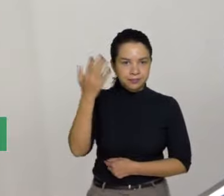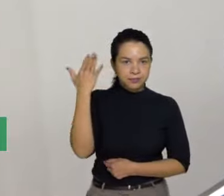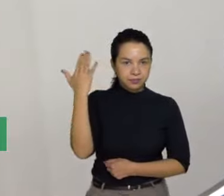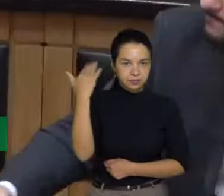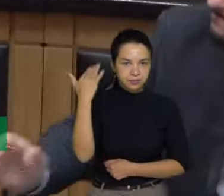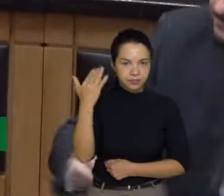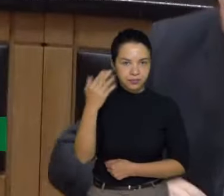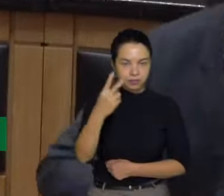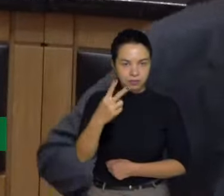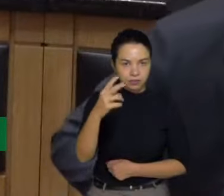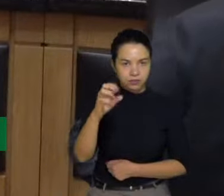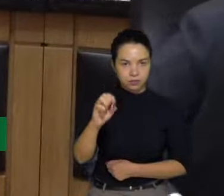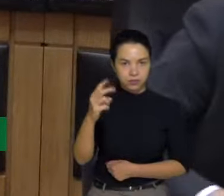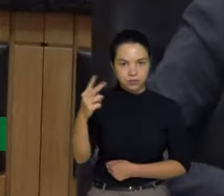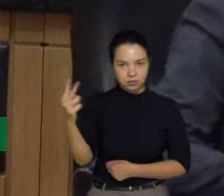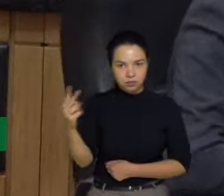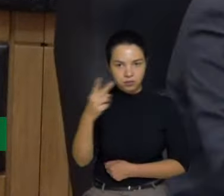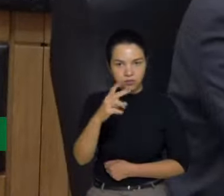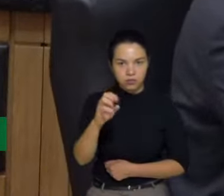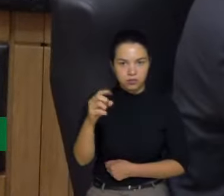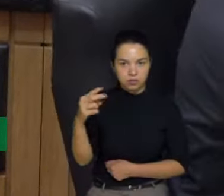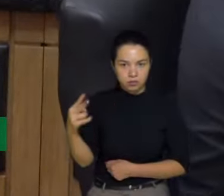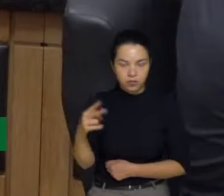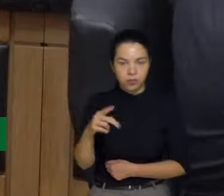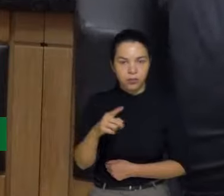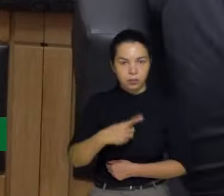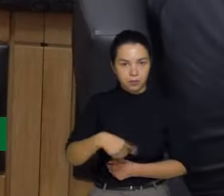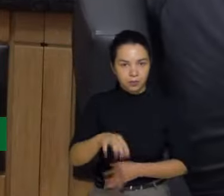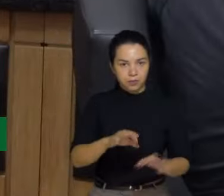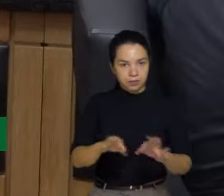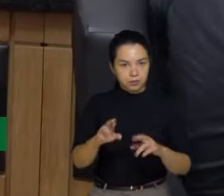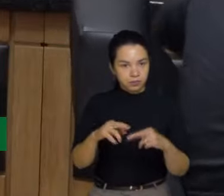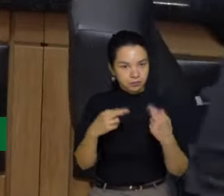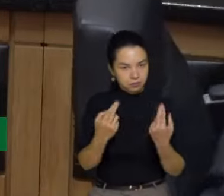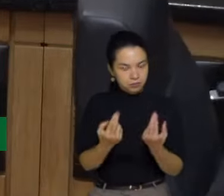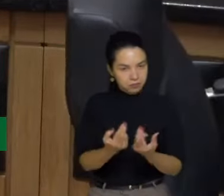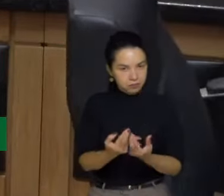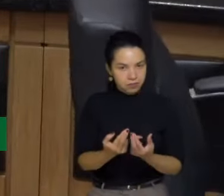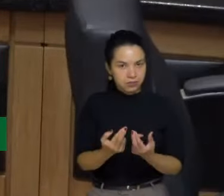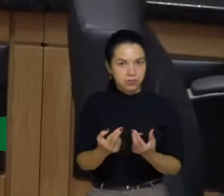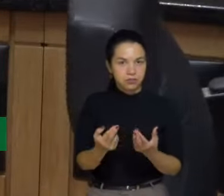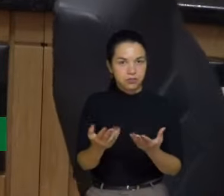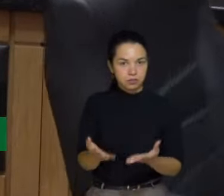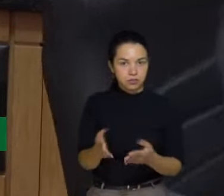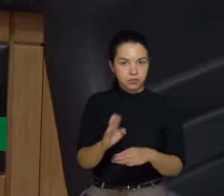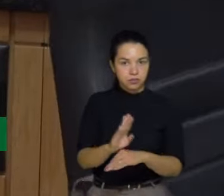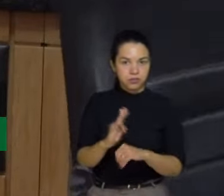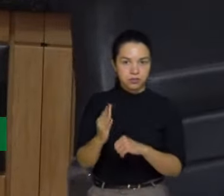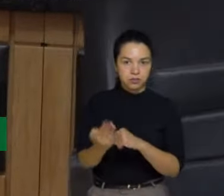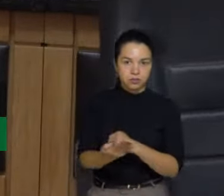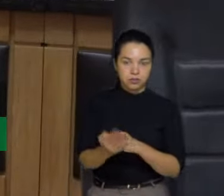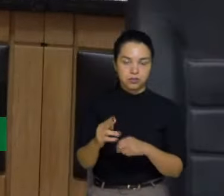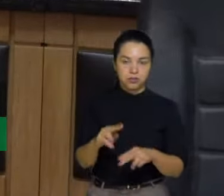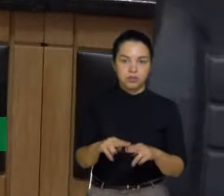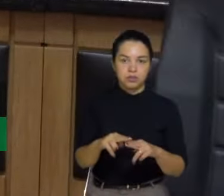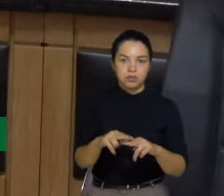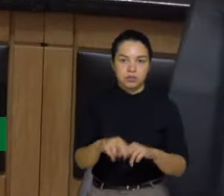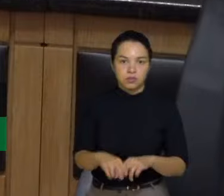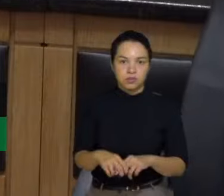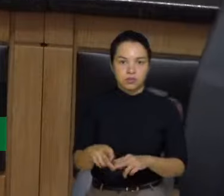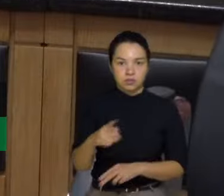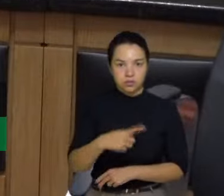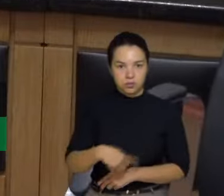2022, 2021, foi feita uma reunião ali na Nova Descoberta, um bairro que fica em Tijucas, e lá nós